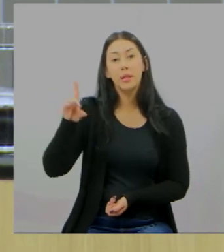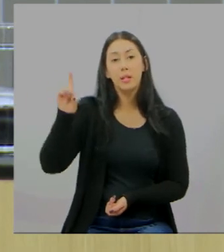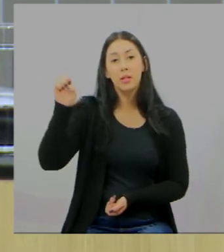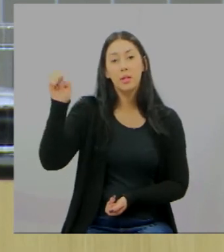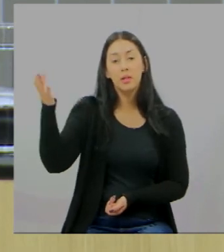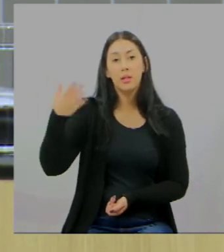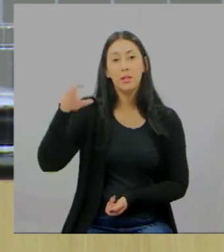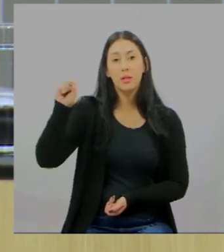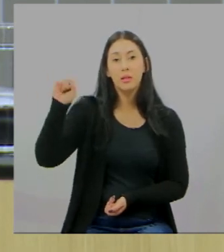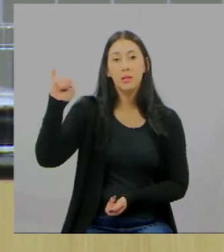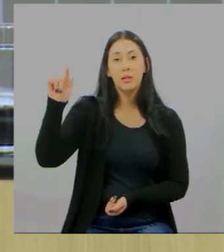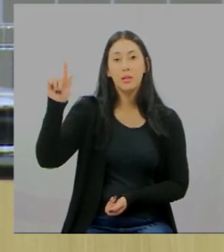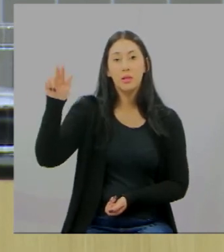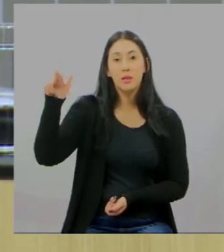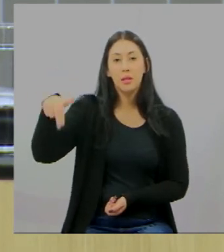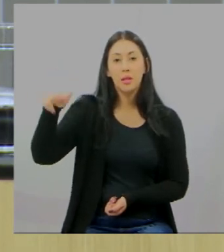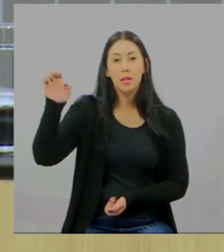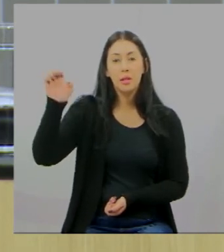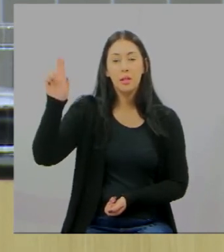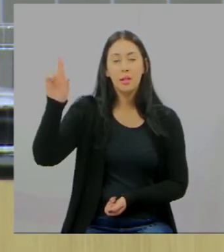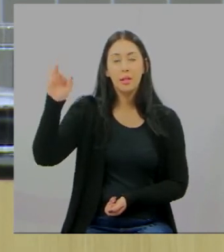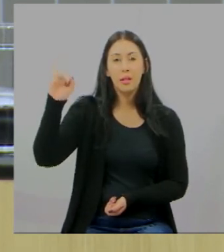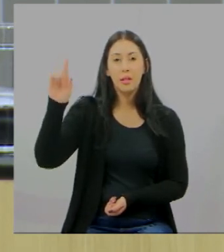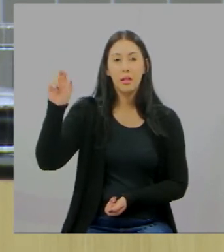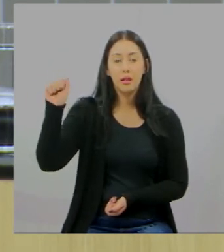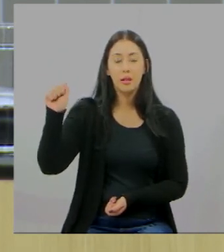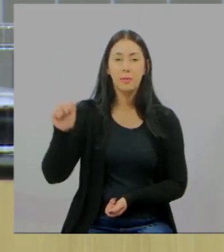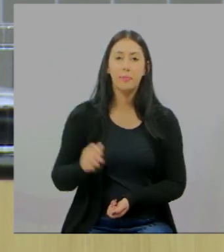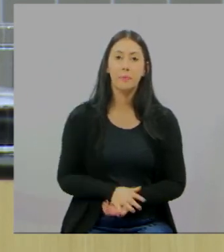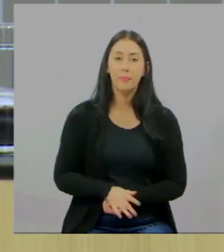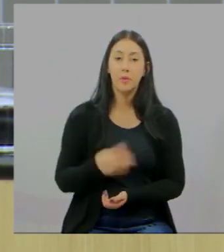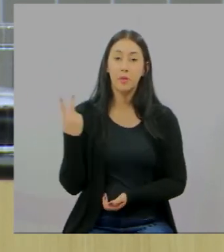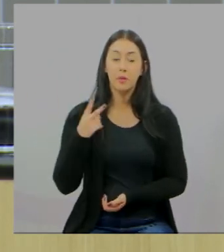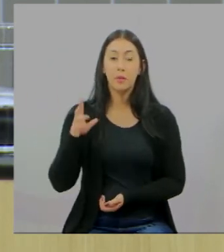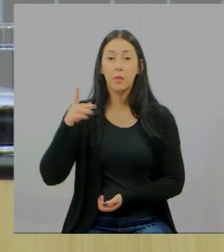Almeida, formulado pelo vereador Paulinho dos Condutores.